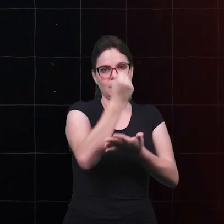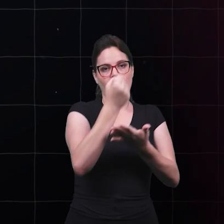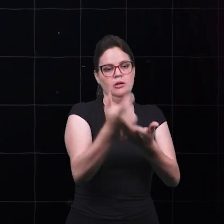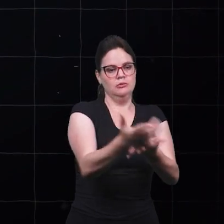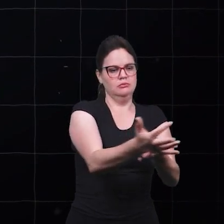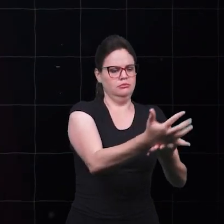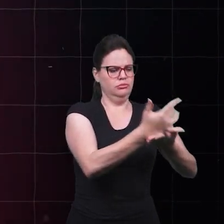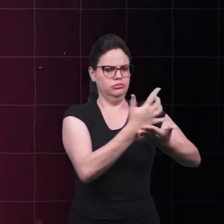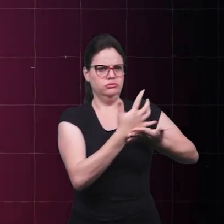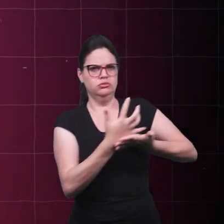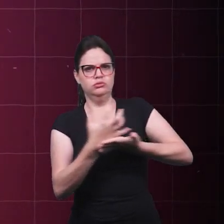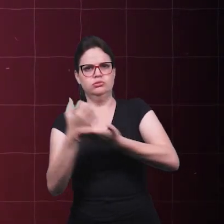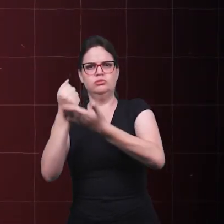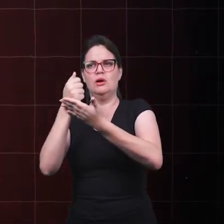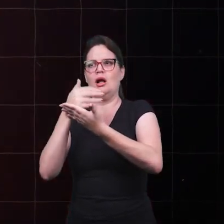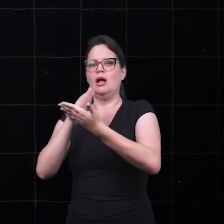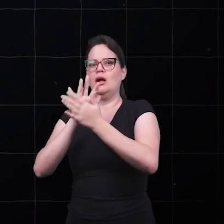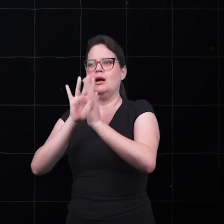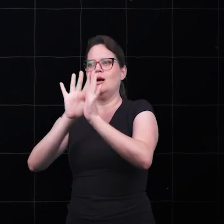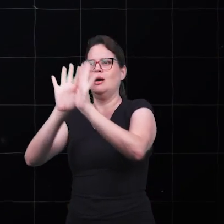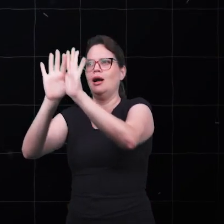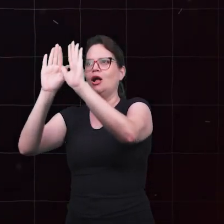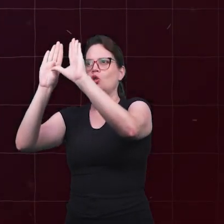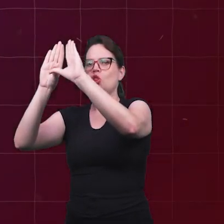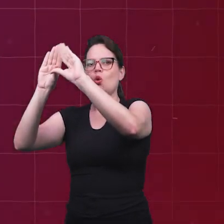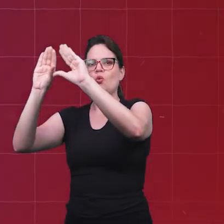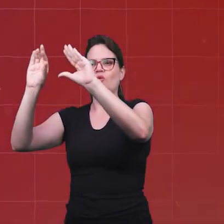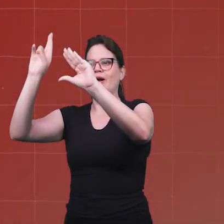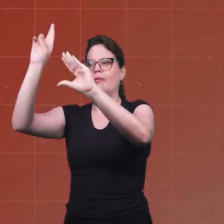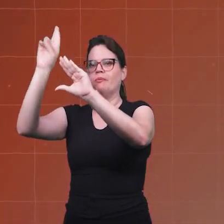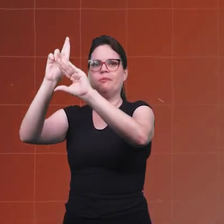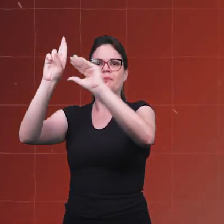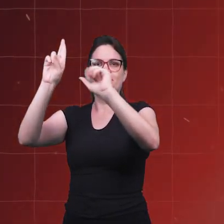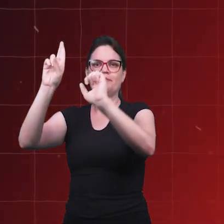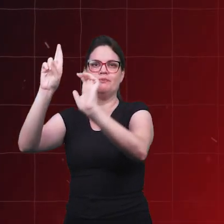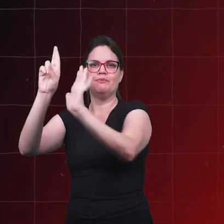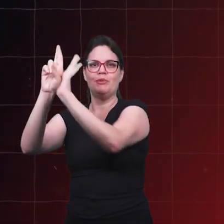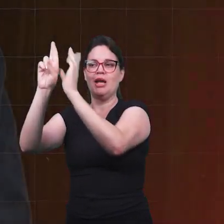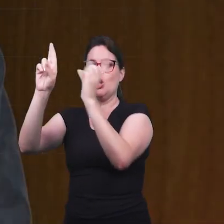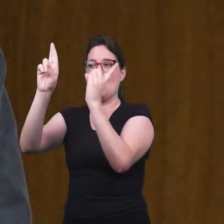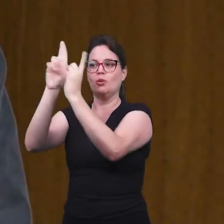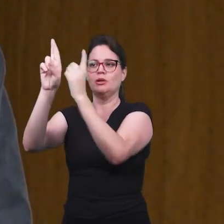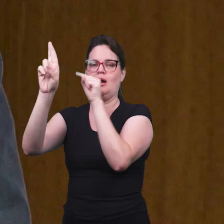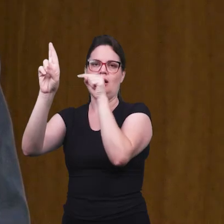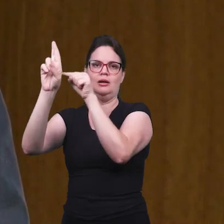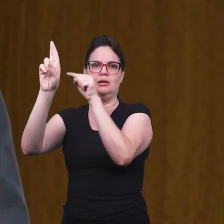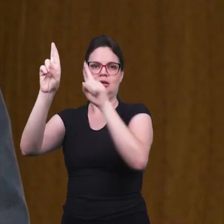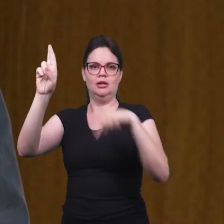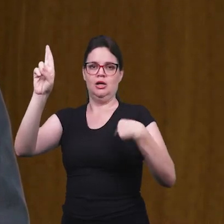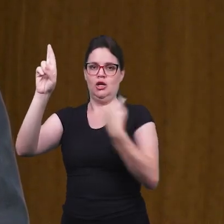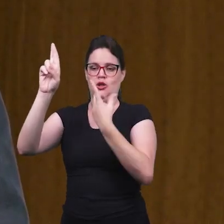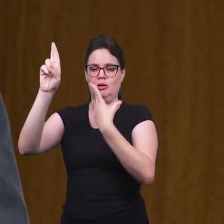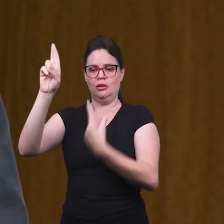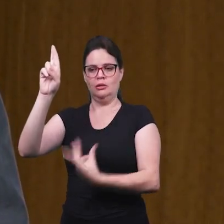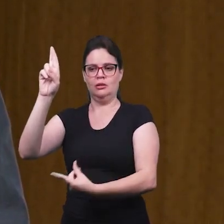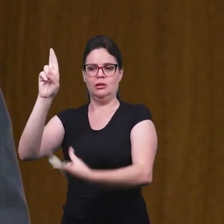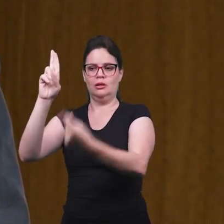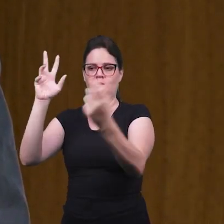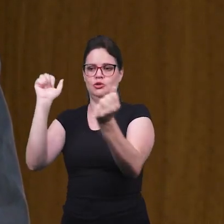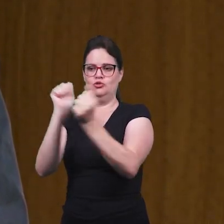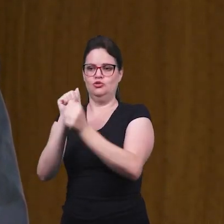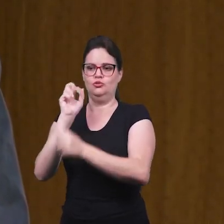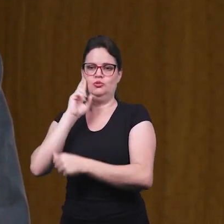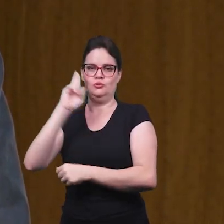a encontrar o Senhor nos ares, e assim estaremos sempre com o Senhor. Então mostra que no